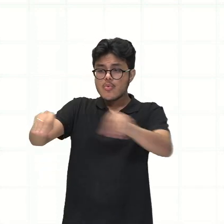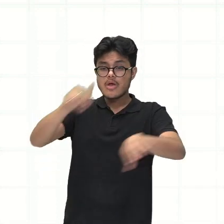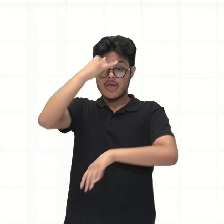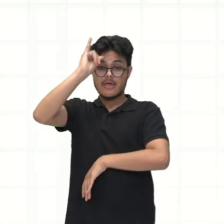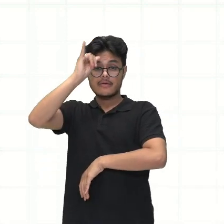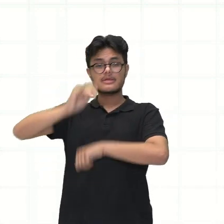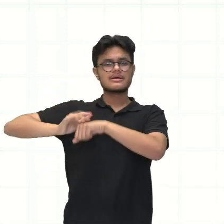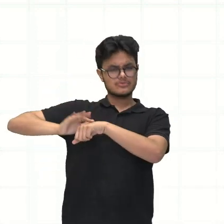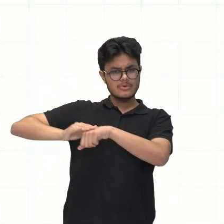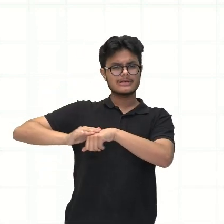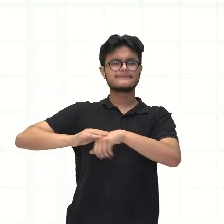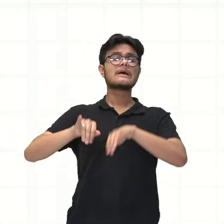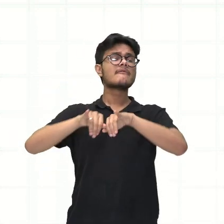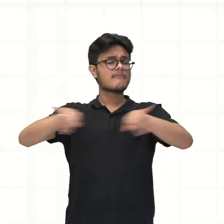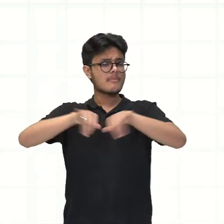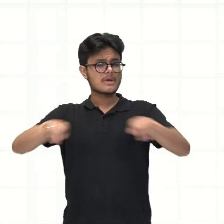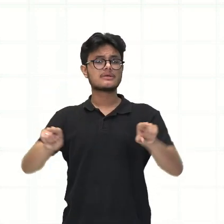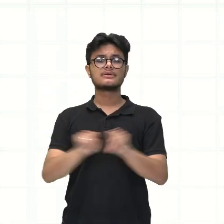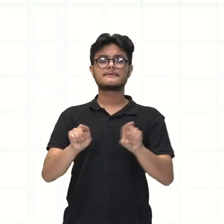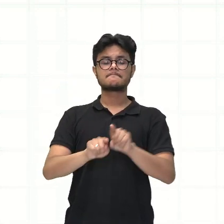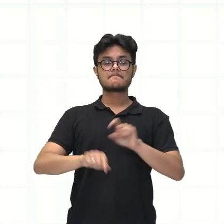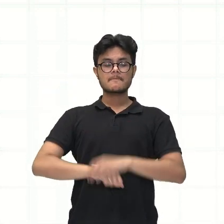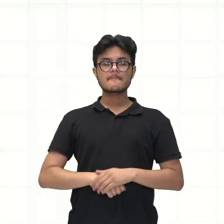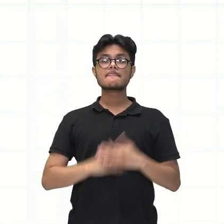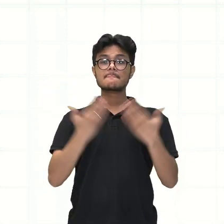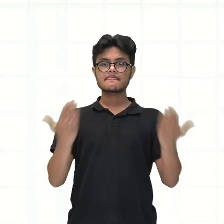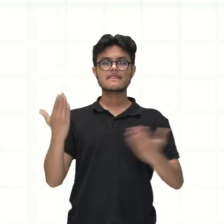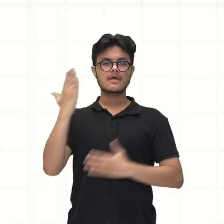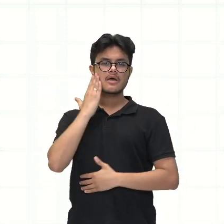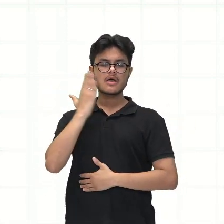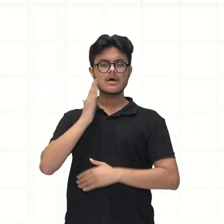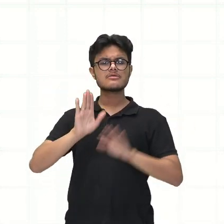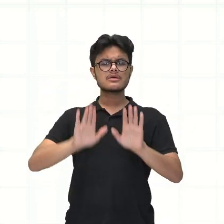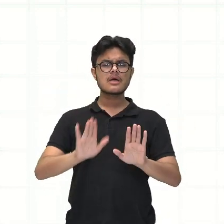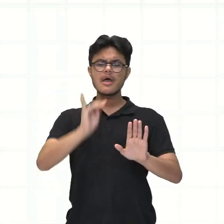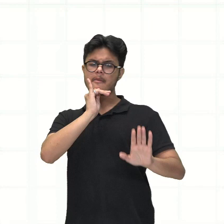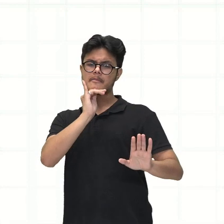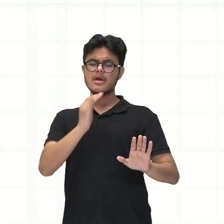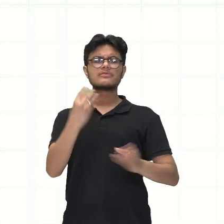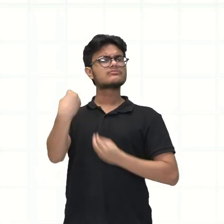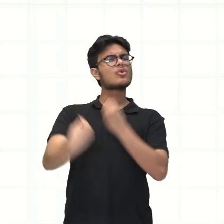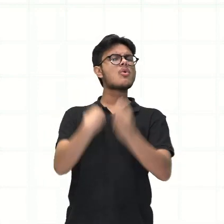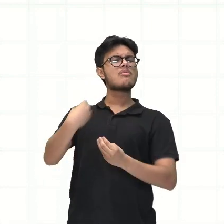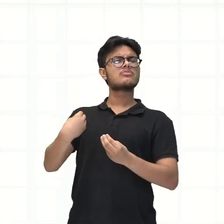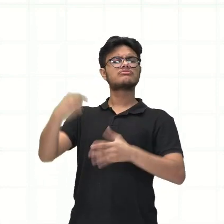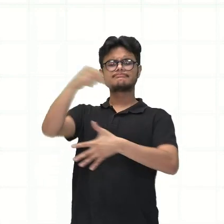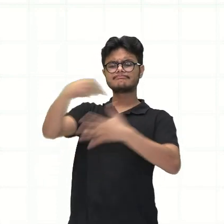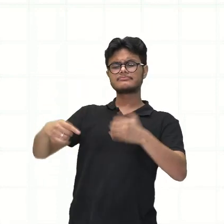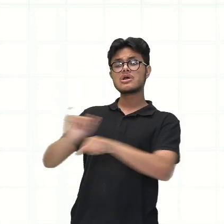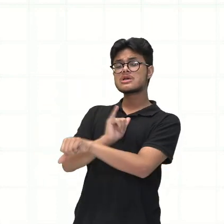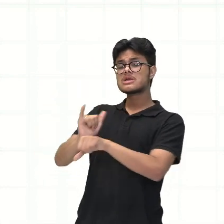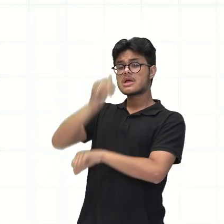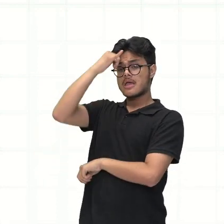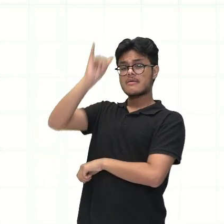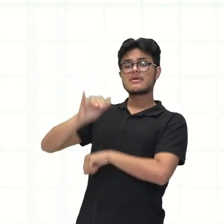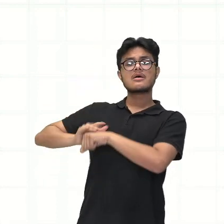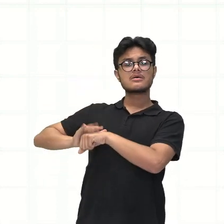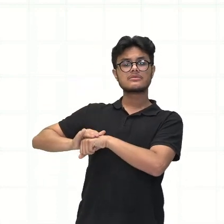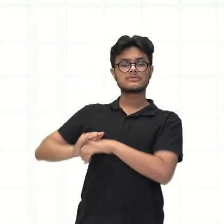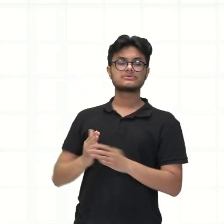proteção informadas, né? Então, a gente sabe que tipo de medidas. Muitas dessas doenças